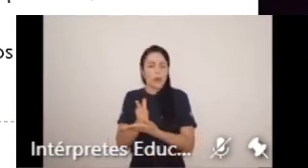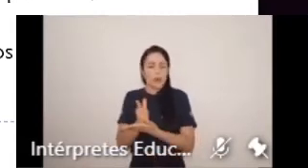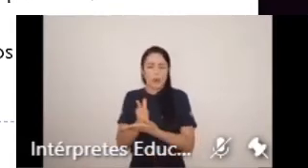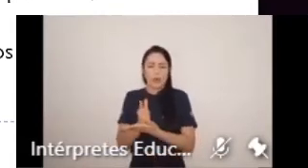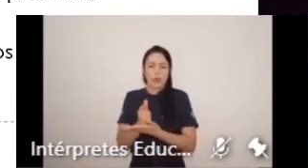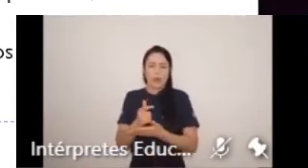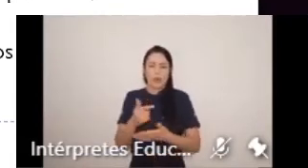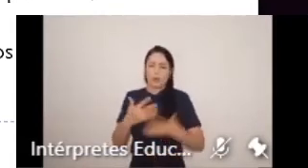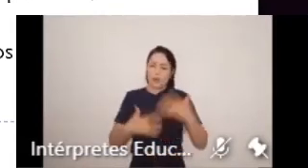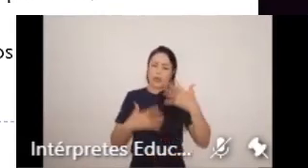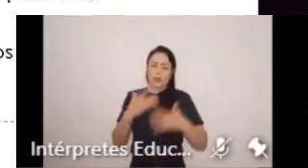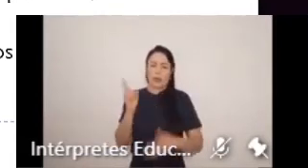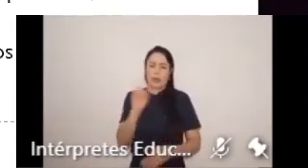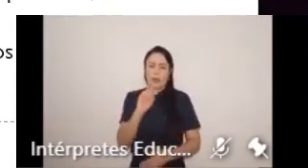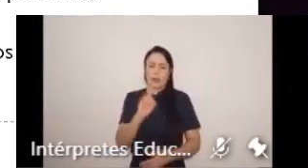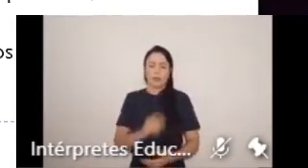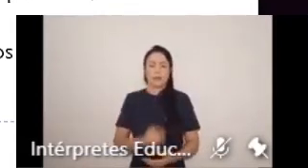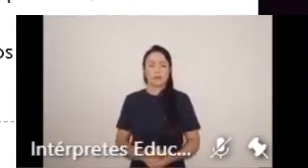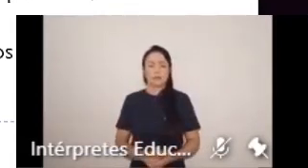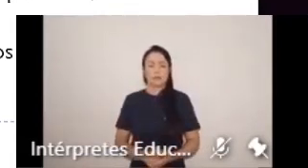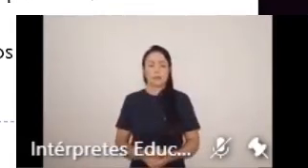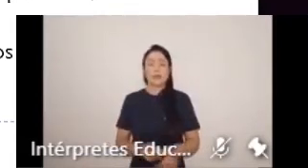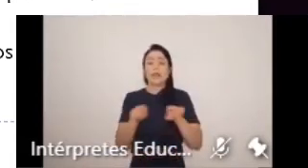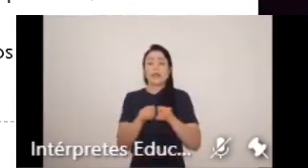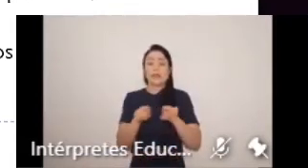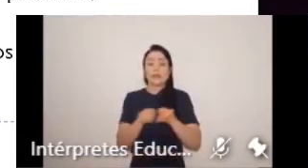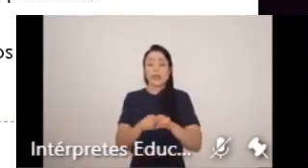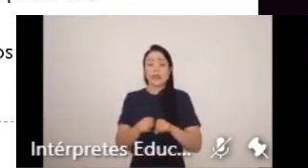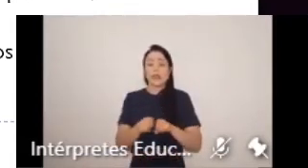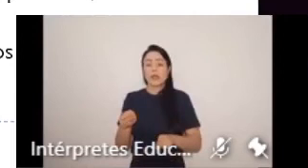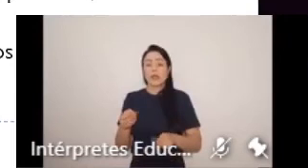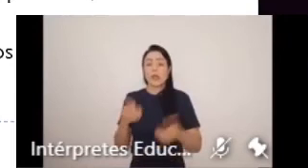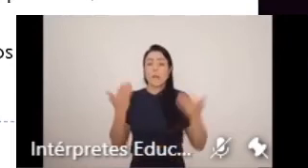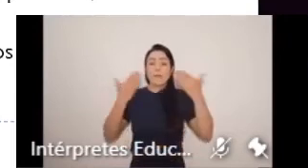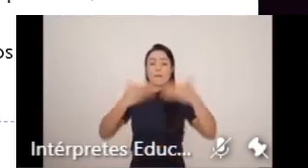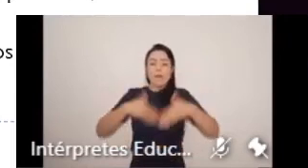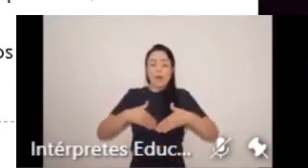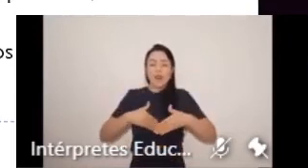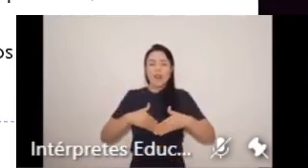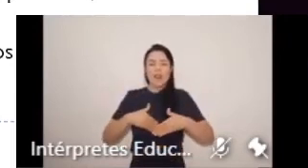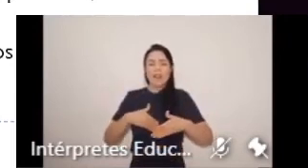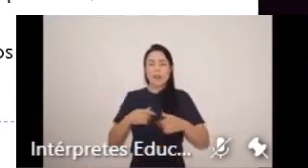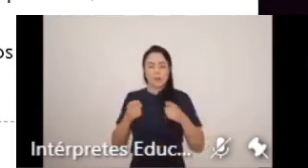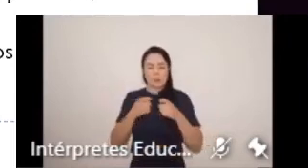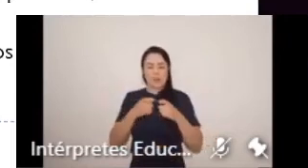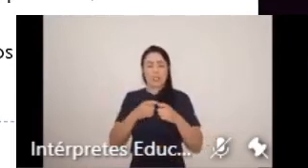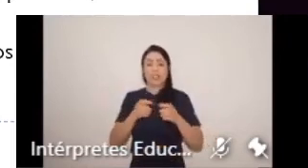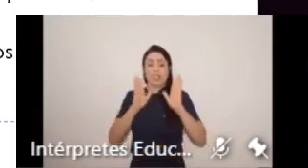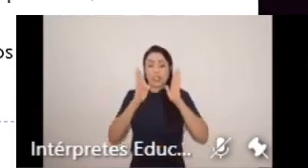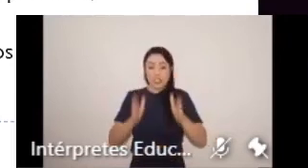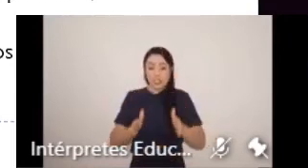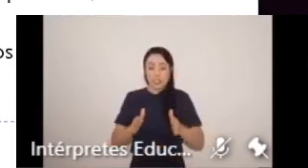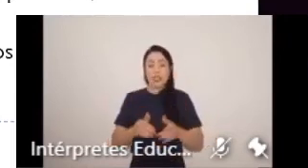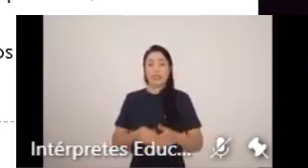travar o processo. E a comprovação de inexistência de registro do medicamento, de